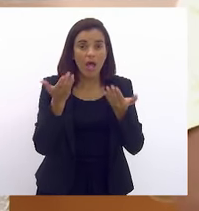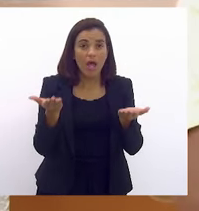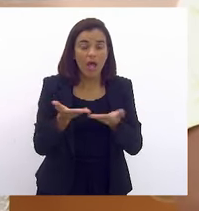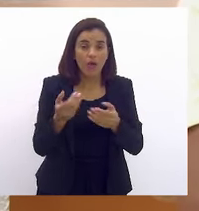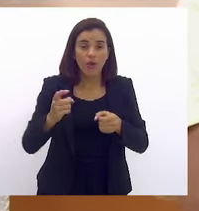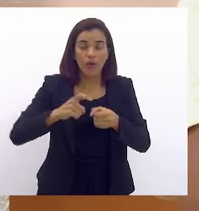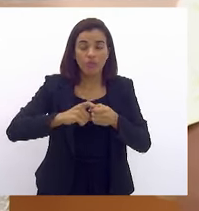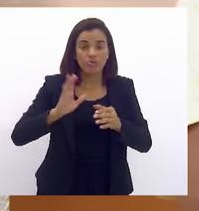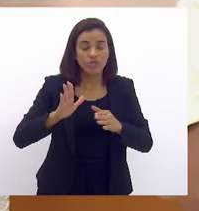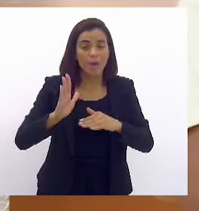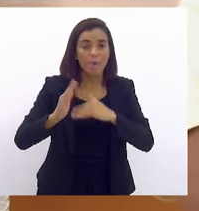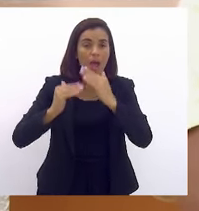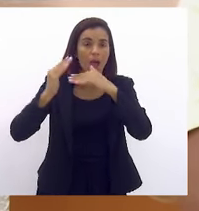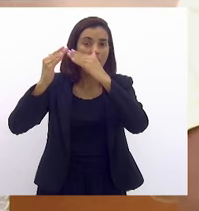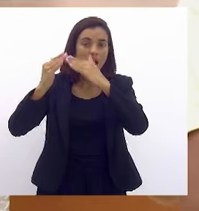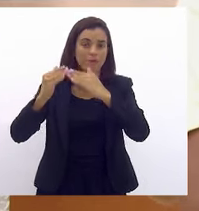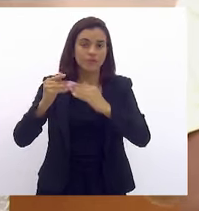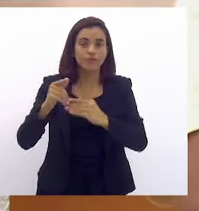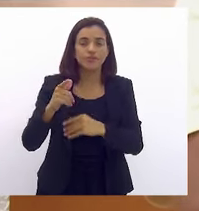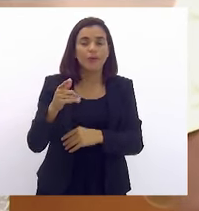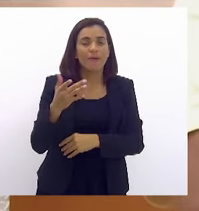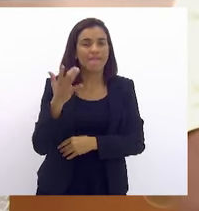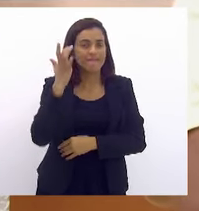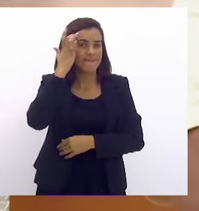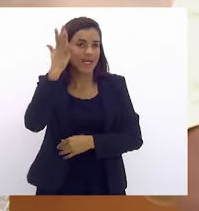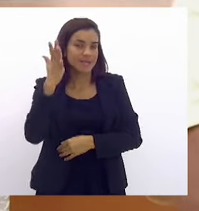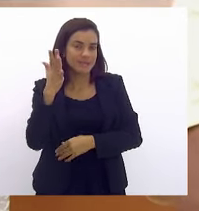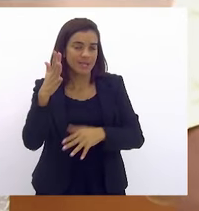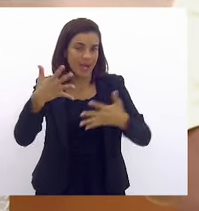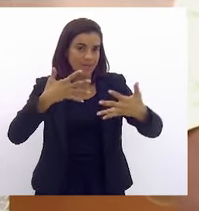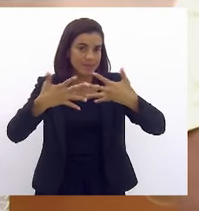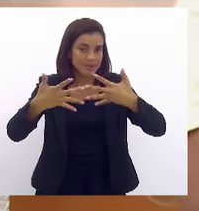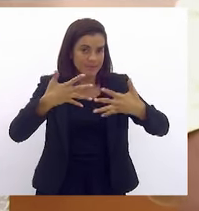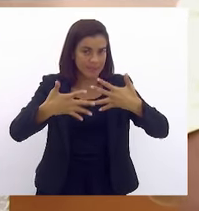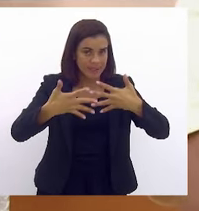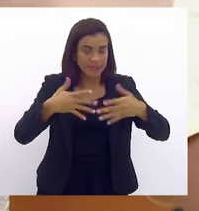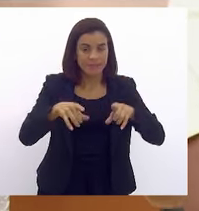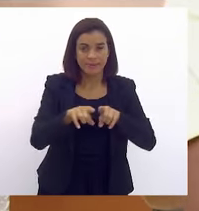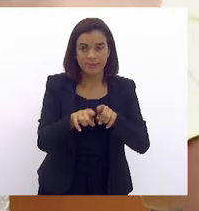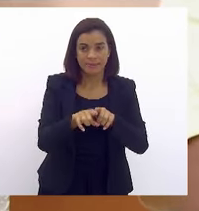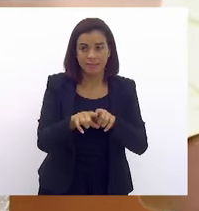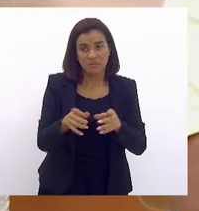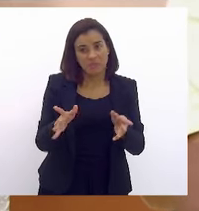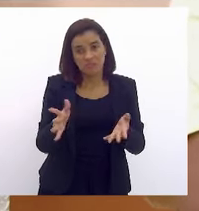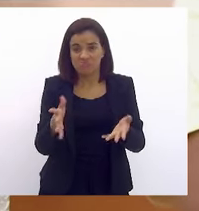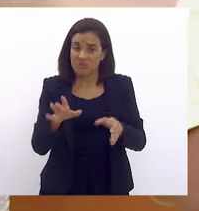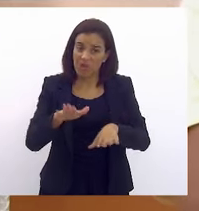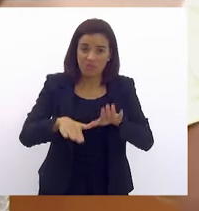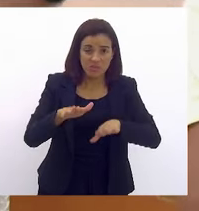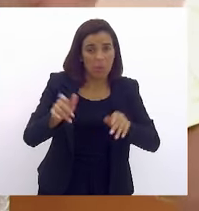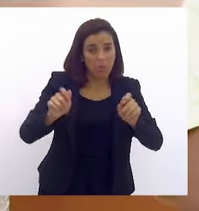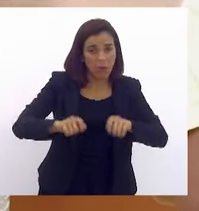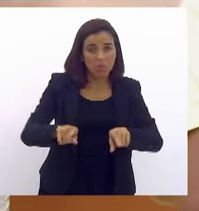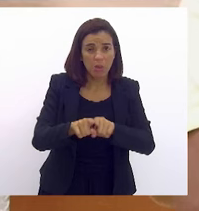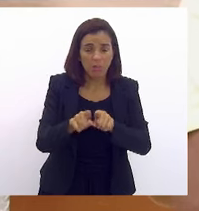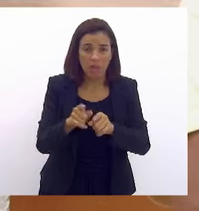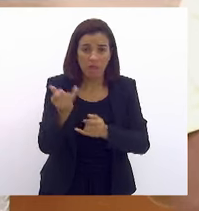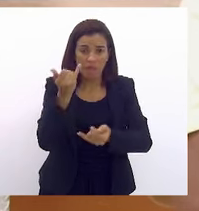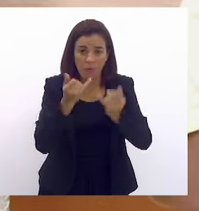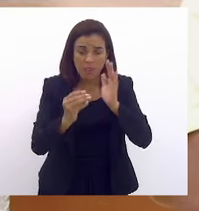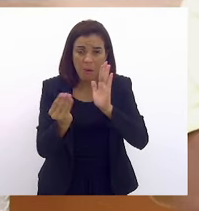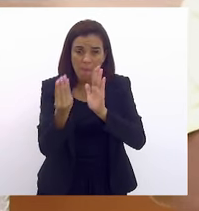em questão de praticidade, rapidez e transparência. Mas, assim, eu posso também levantar mais informações e passar para a